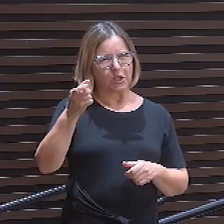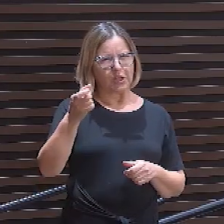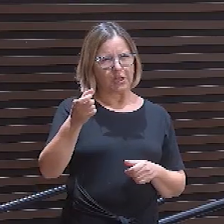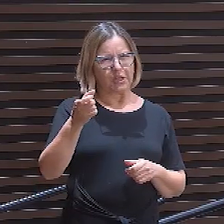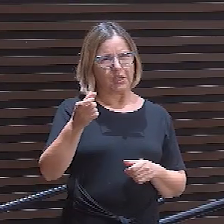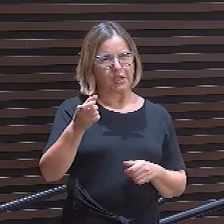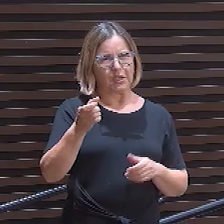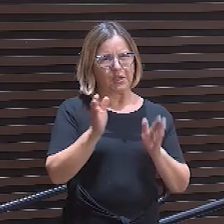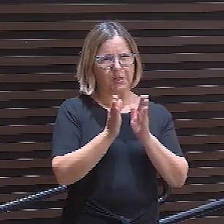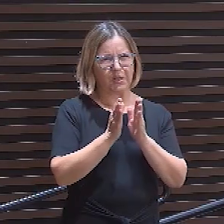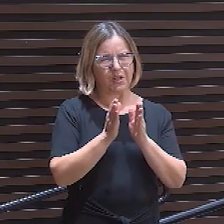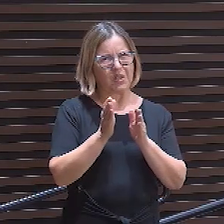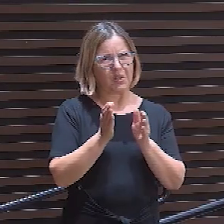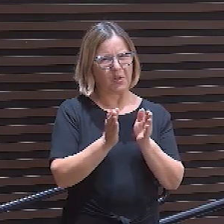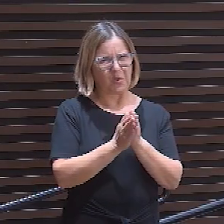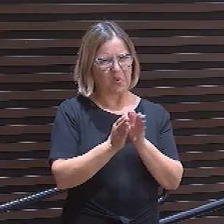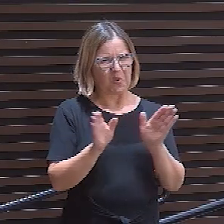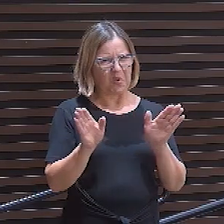para me